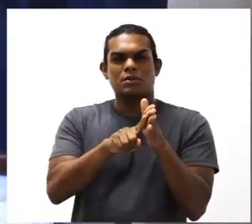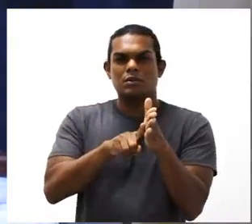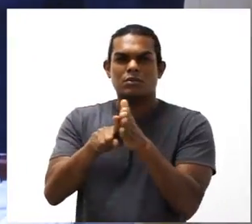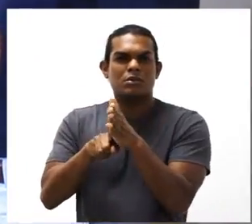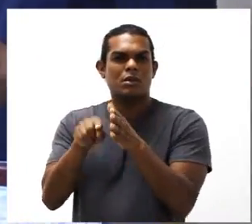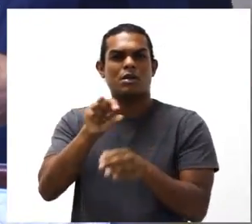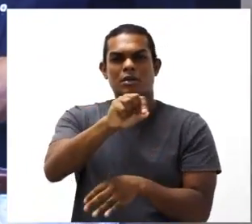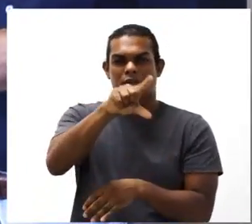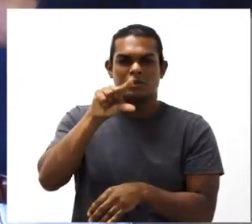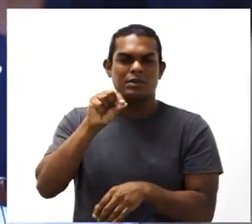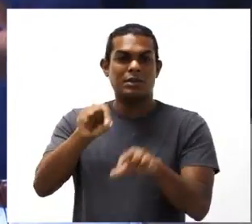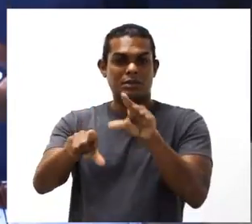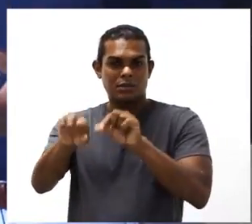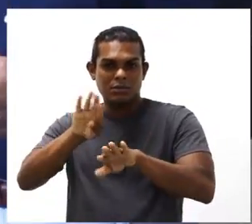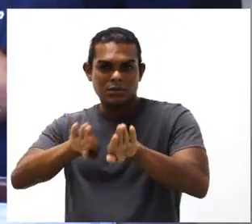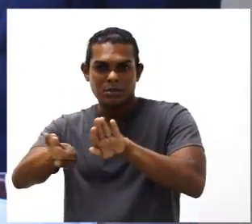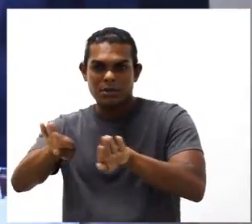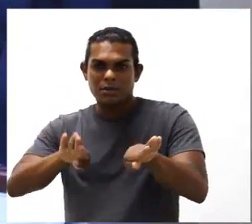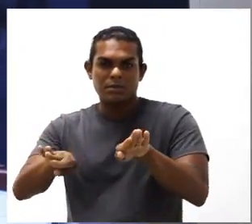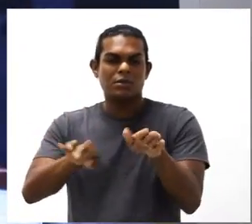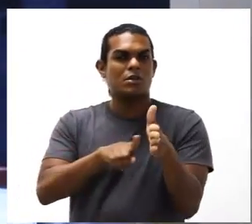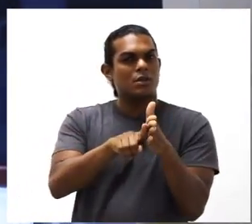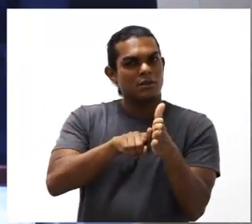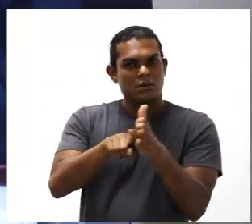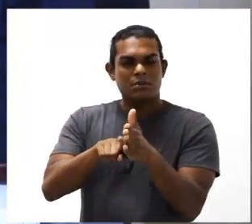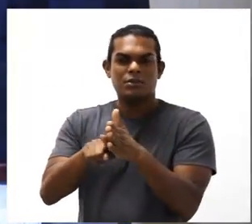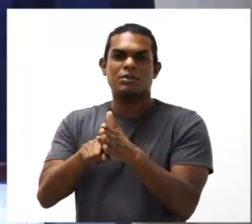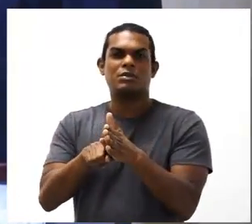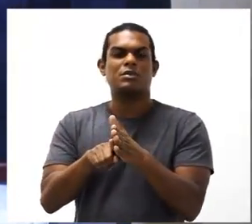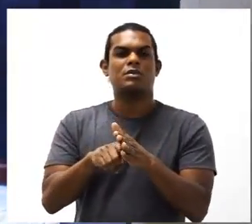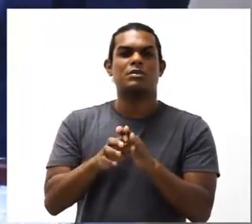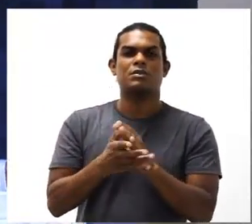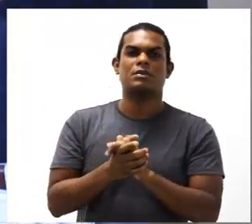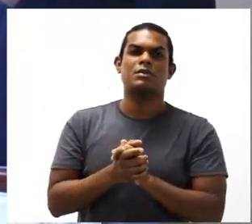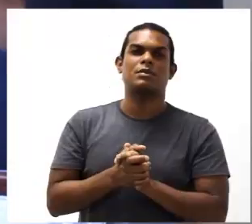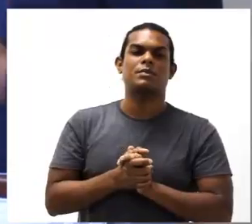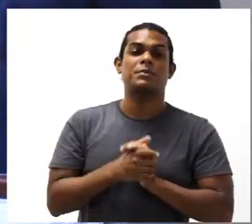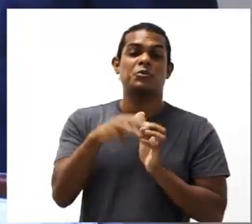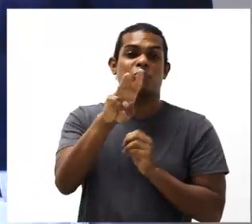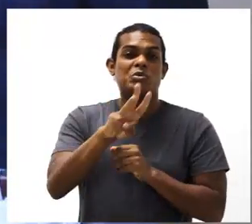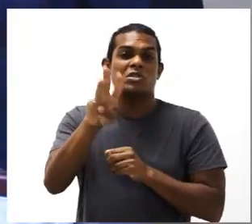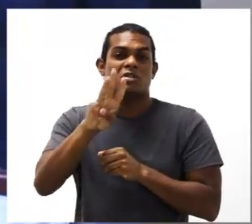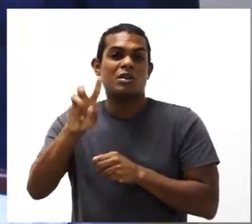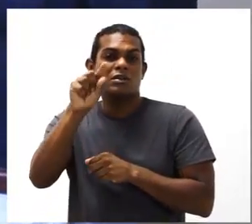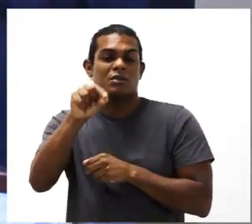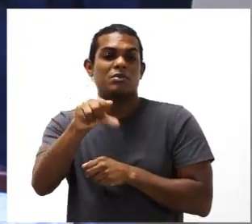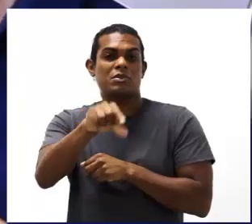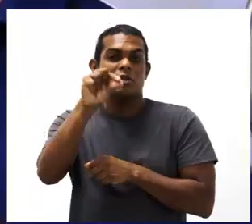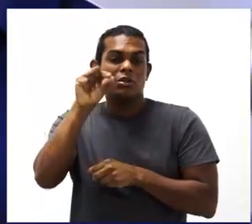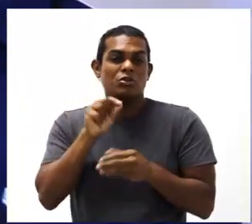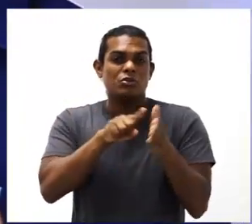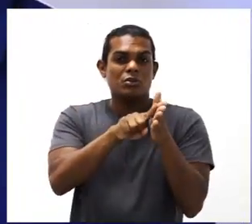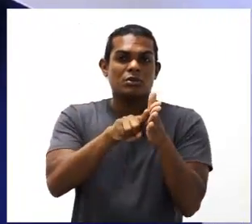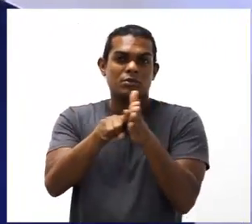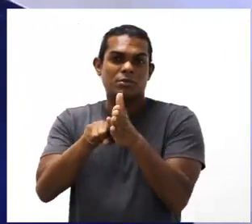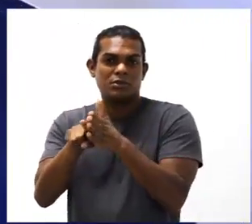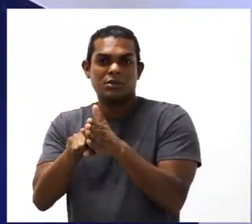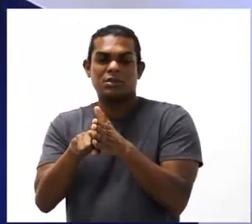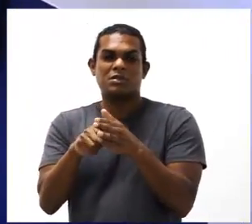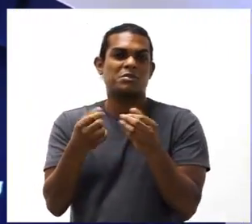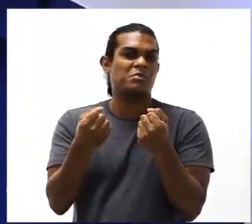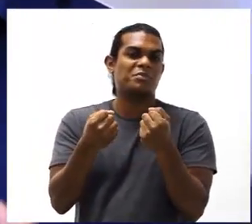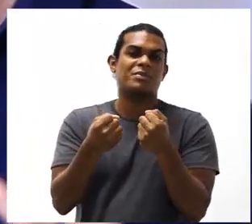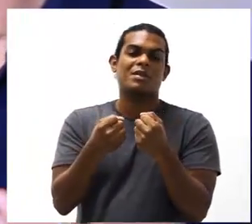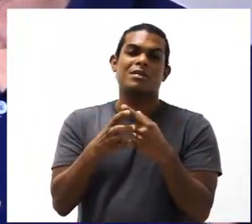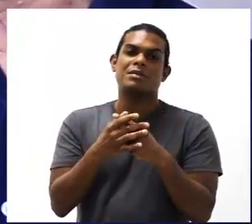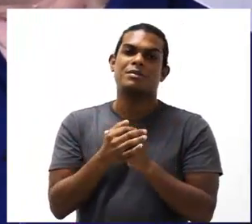dados. É importante a qualidade dos dados, as fontes que você escolhe os dados. Não adianta você ter um volume enorme de dados se